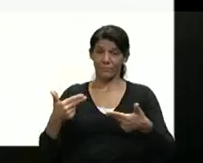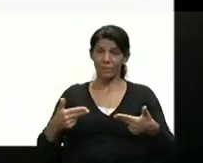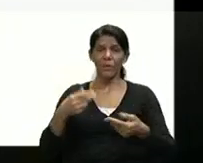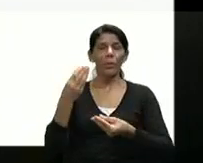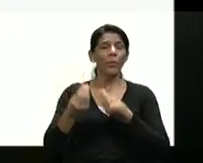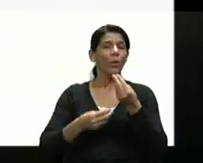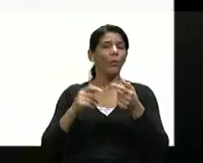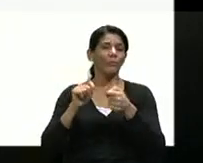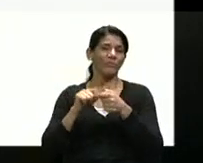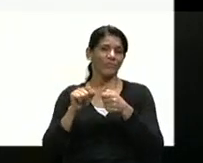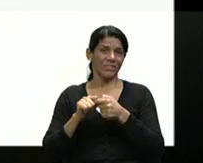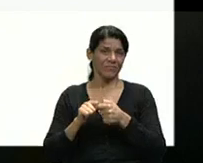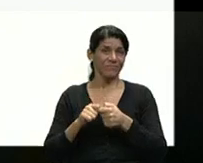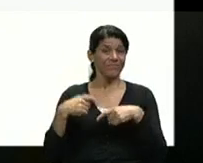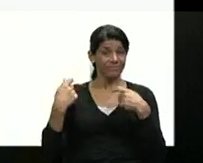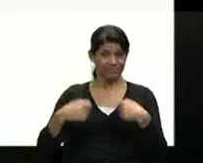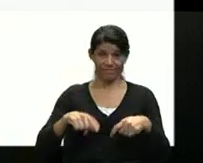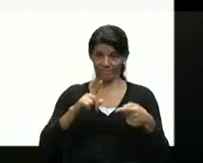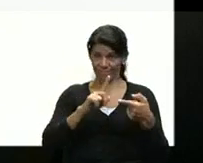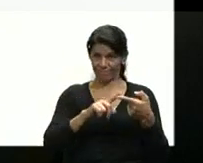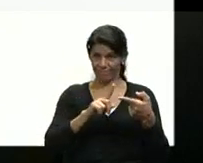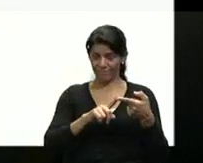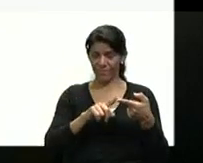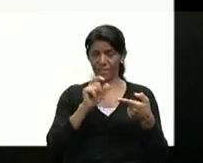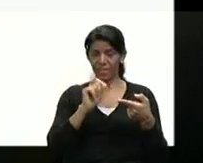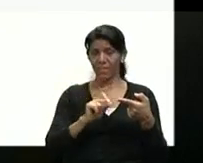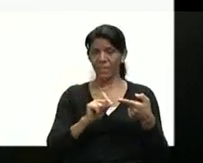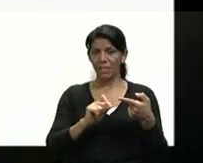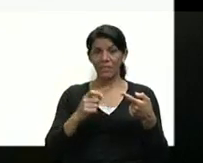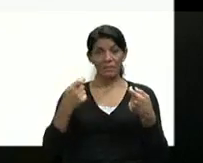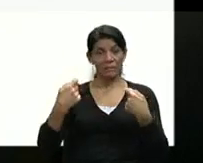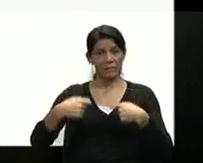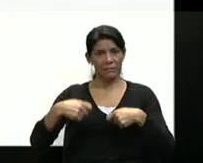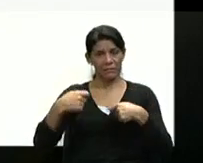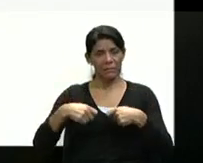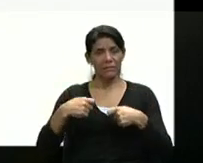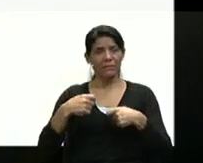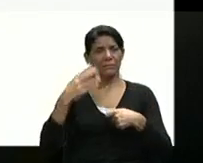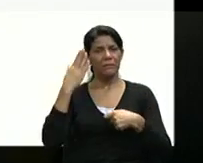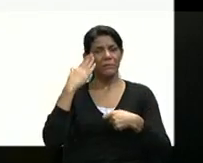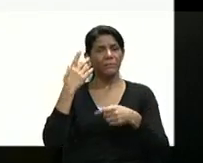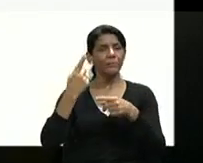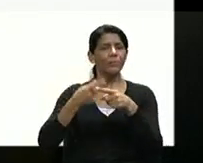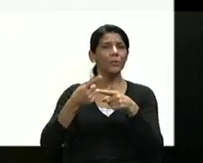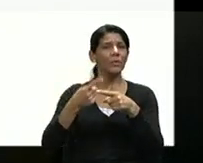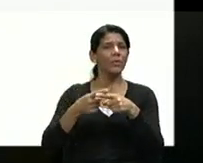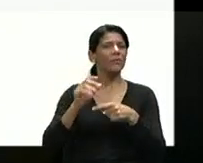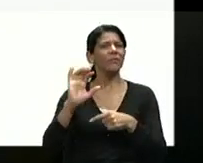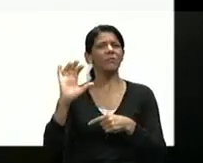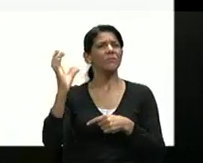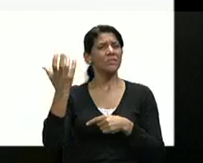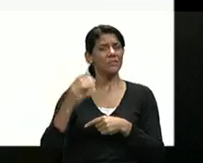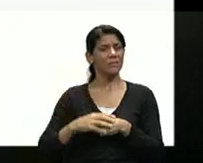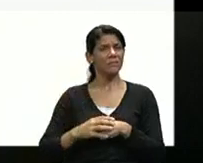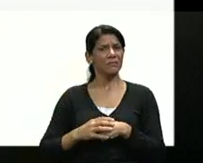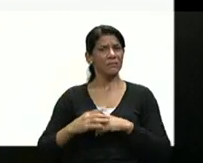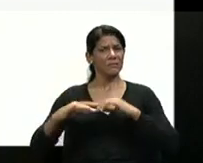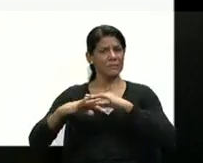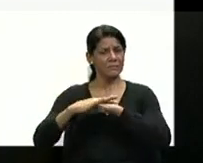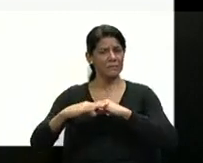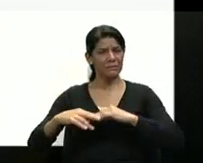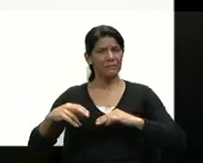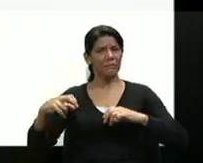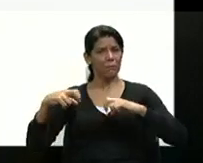realizado? Primeiro, nós vimos que há necessidade de se levantar as causas no estudo epidemiológico. Por que